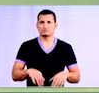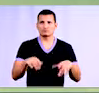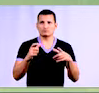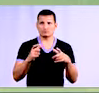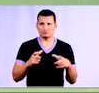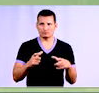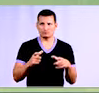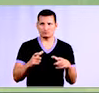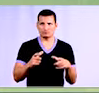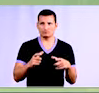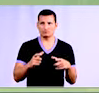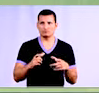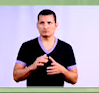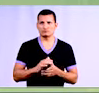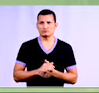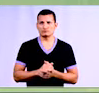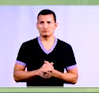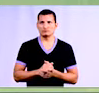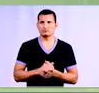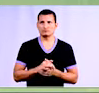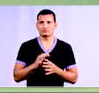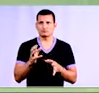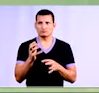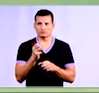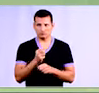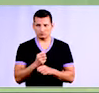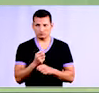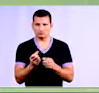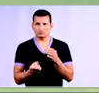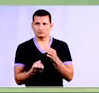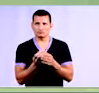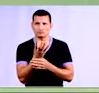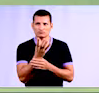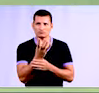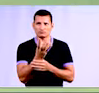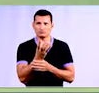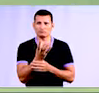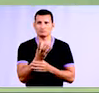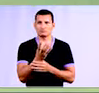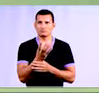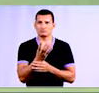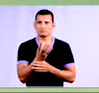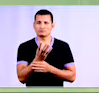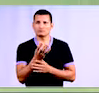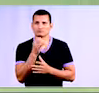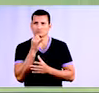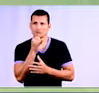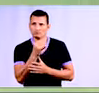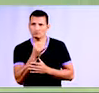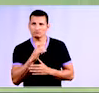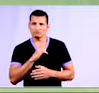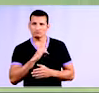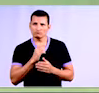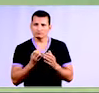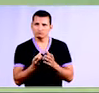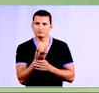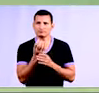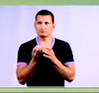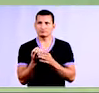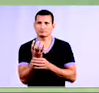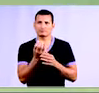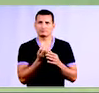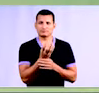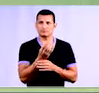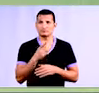endereços dos processos, eles são gerados à medida que eles estão acontecendo, né?